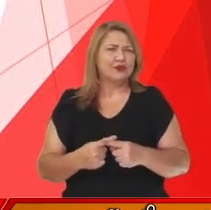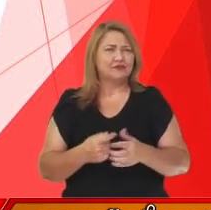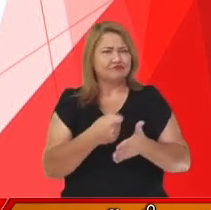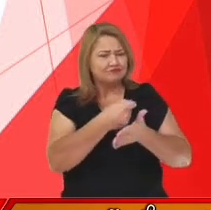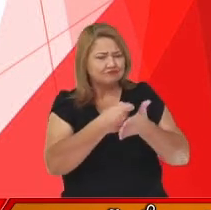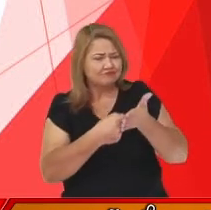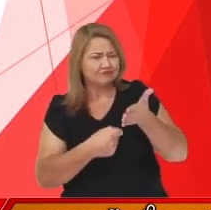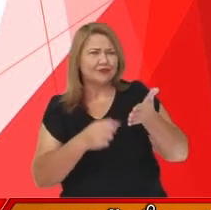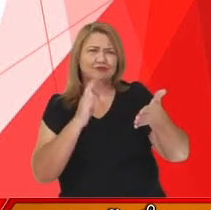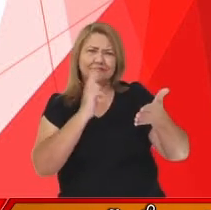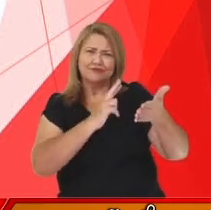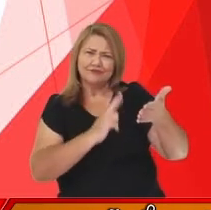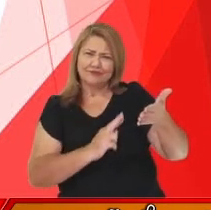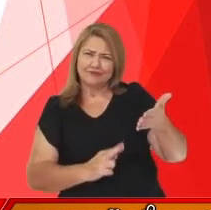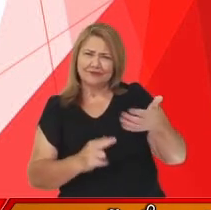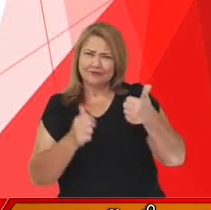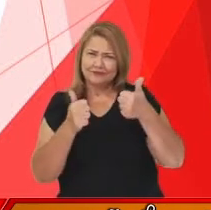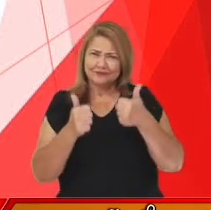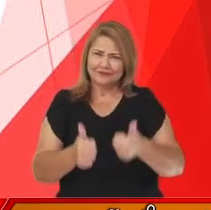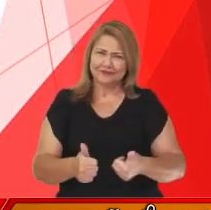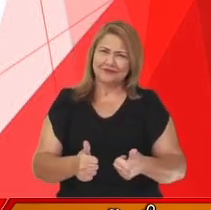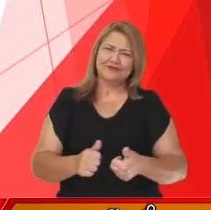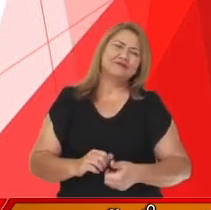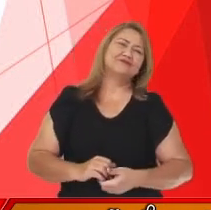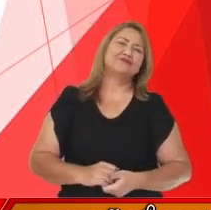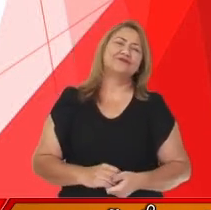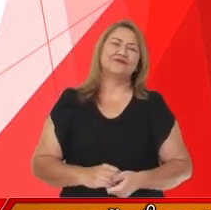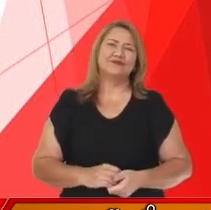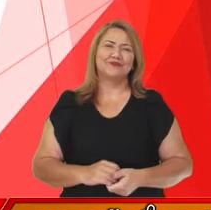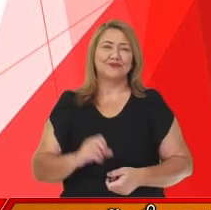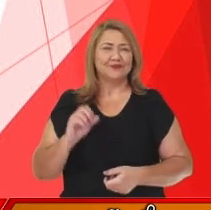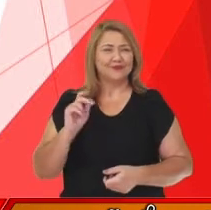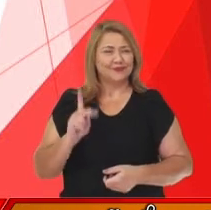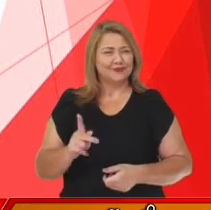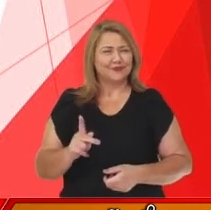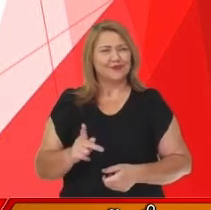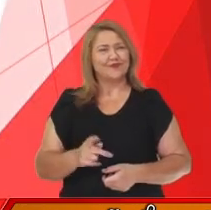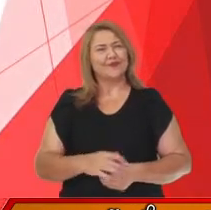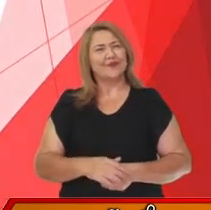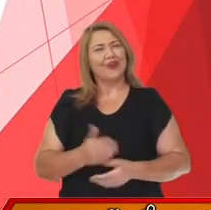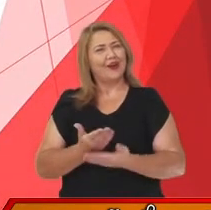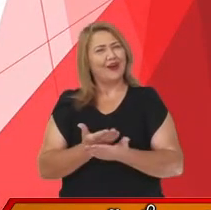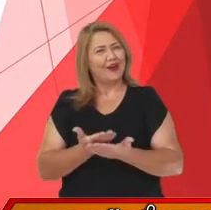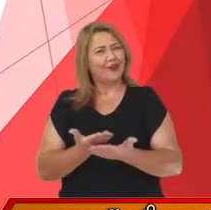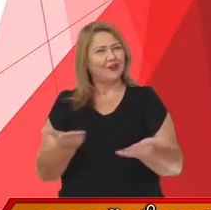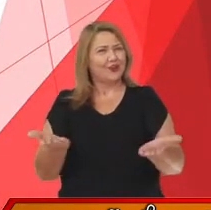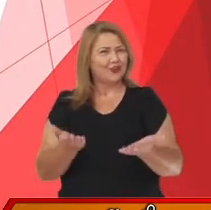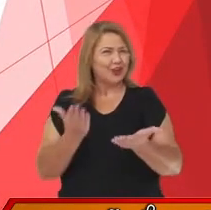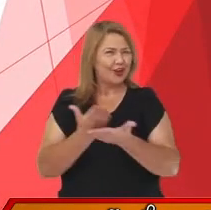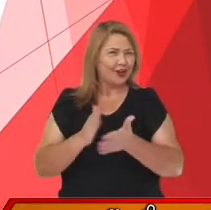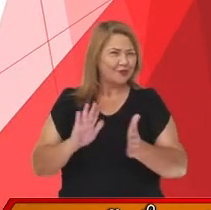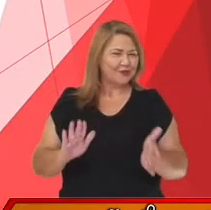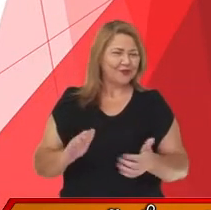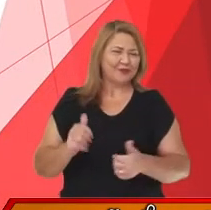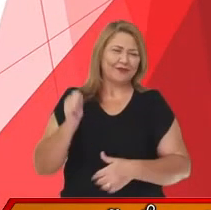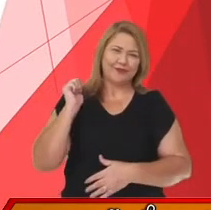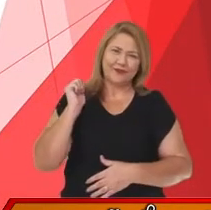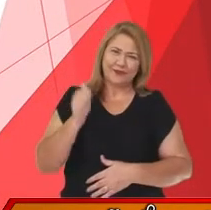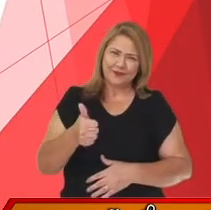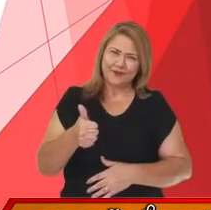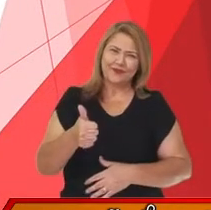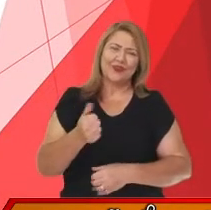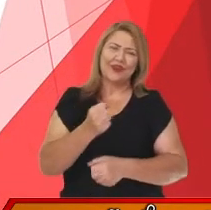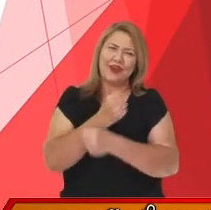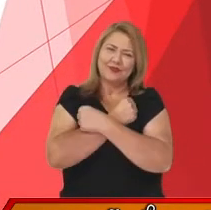entre os biomas e os climas responde aí para nossa ok amigão nossa aula de hoje fica por aqui Valeu